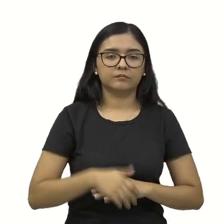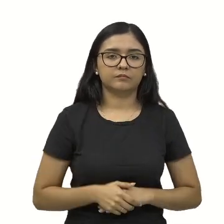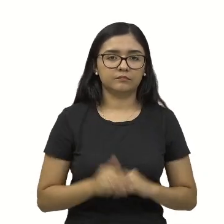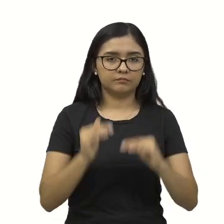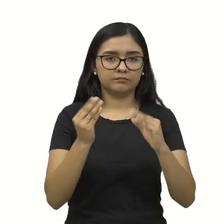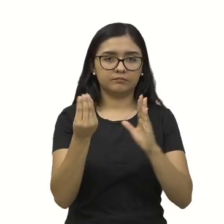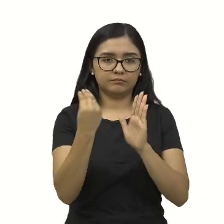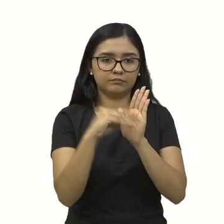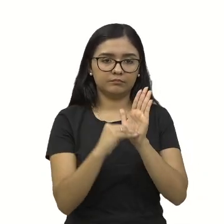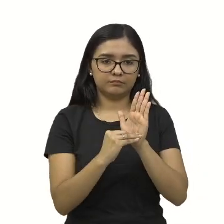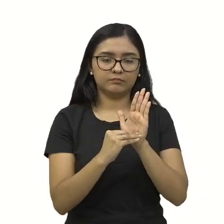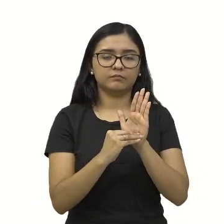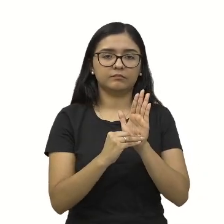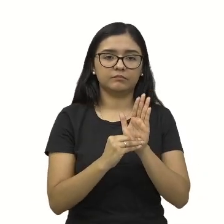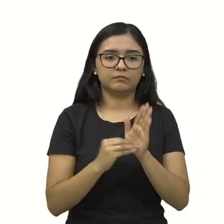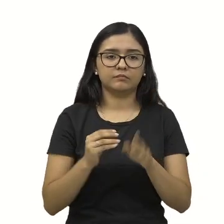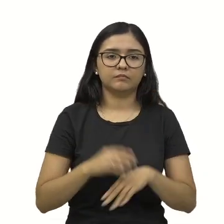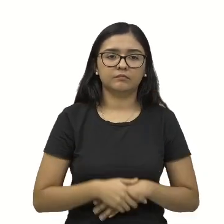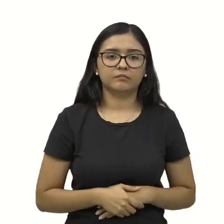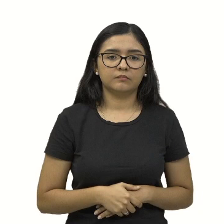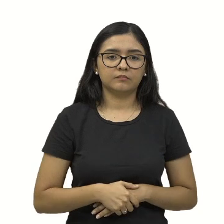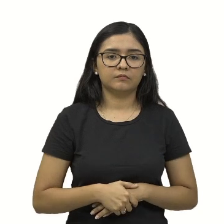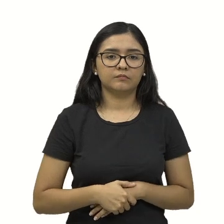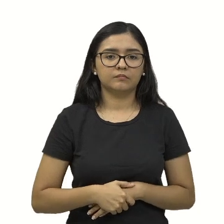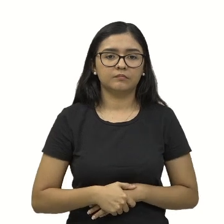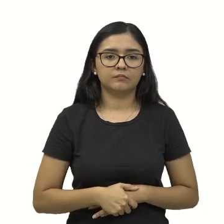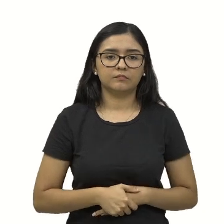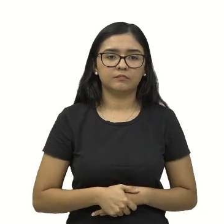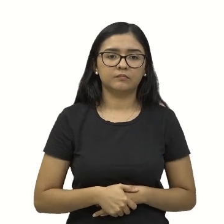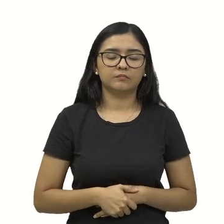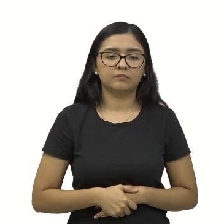tá? Menos 9, menos 12.